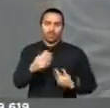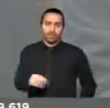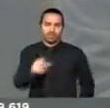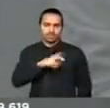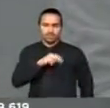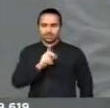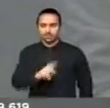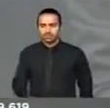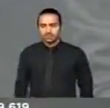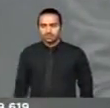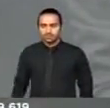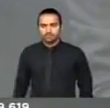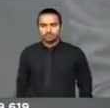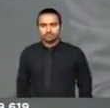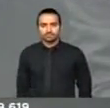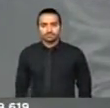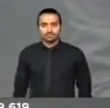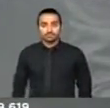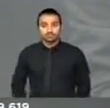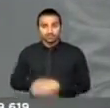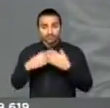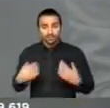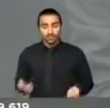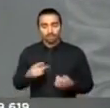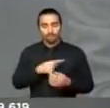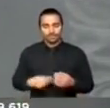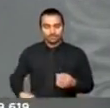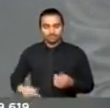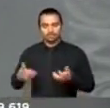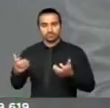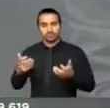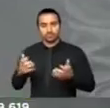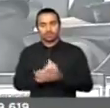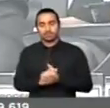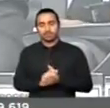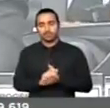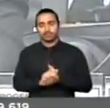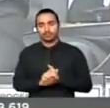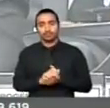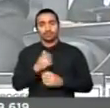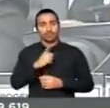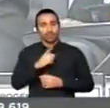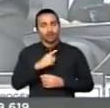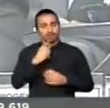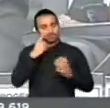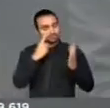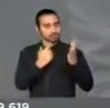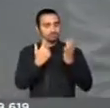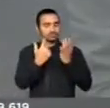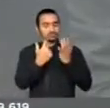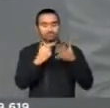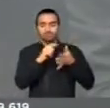Então, senhor presidente, eu gostaria, com base nesses artigos,